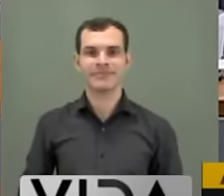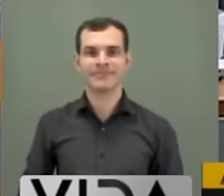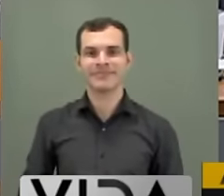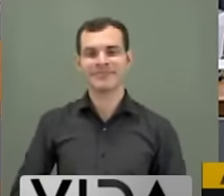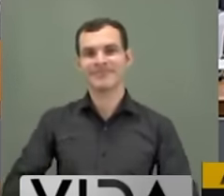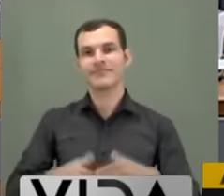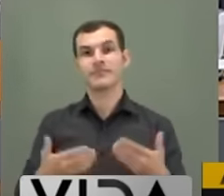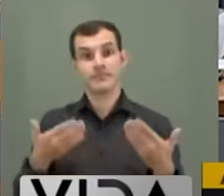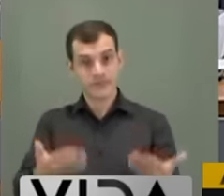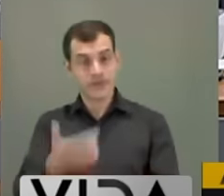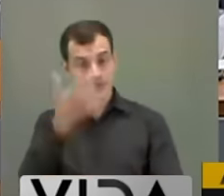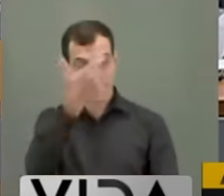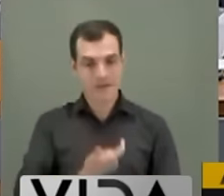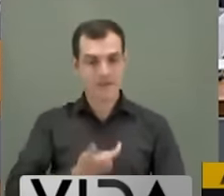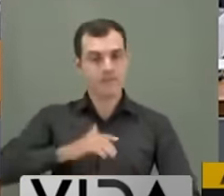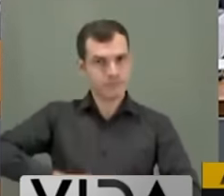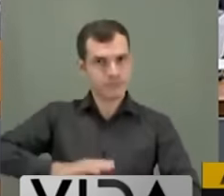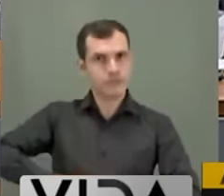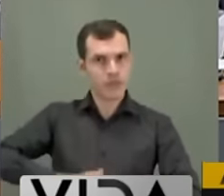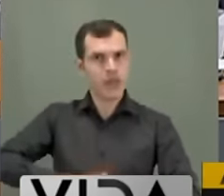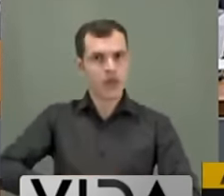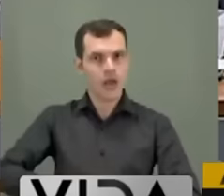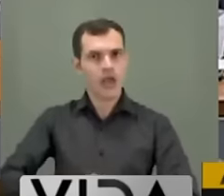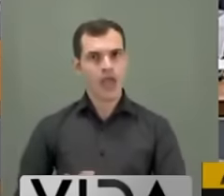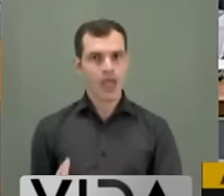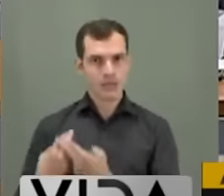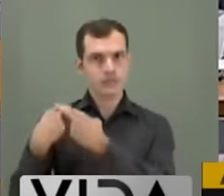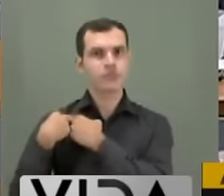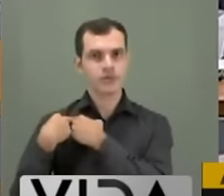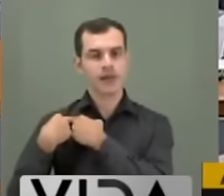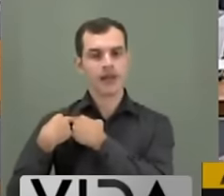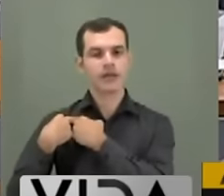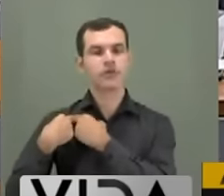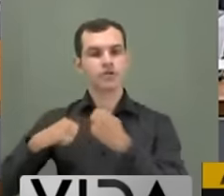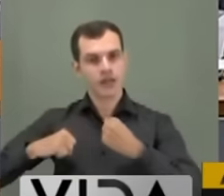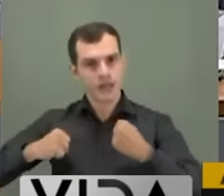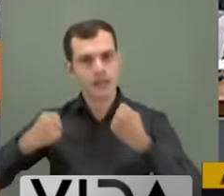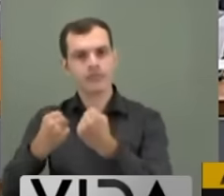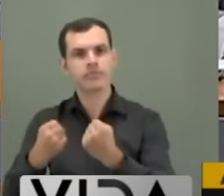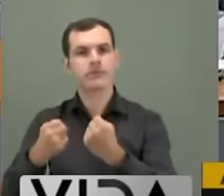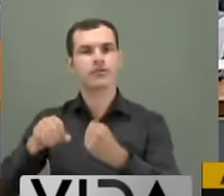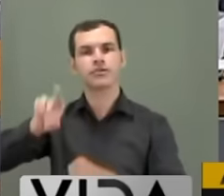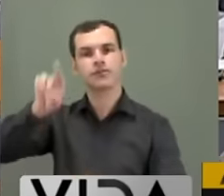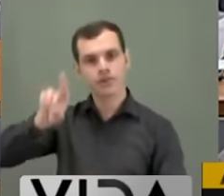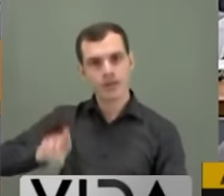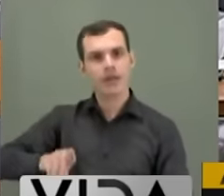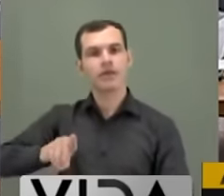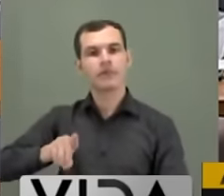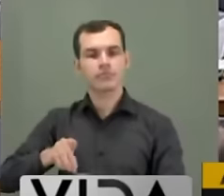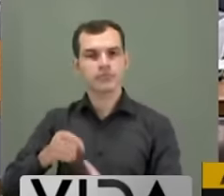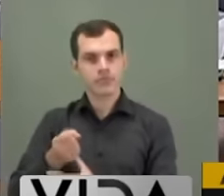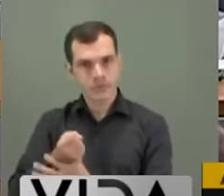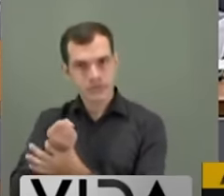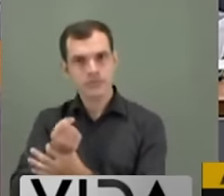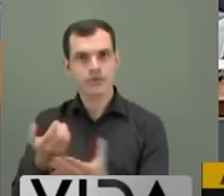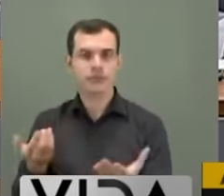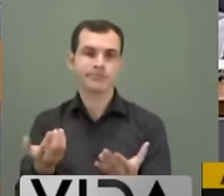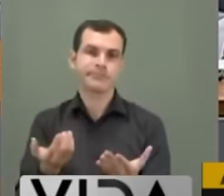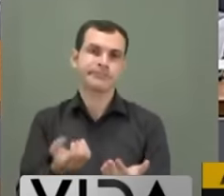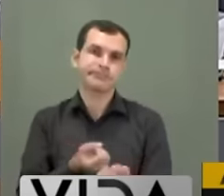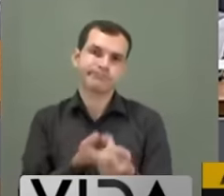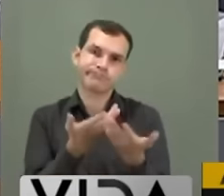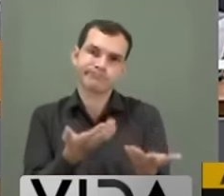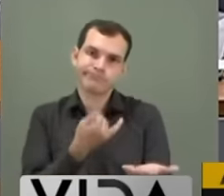tenho dever, eu tenho obrigação de defender esse direito, essas garantias. E aí, lamentar que